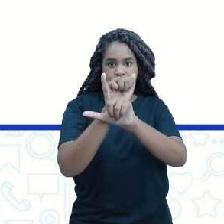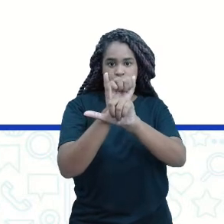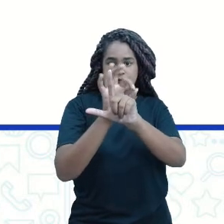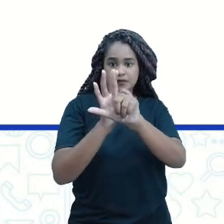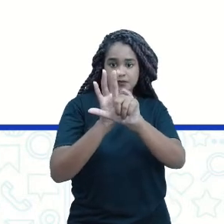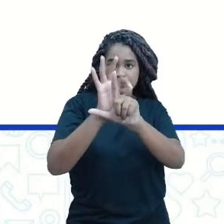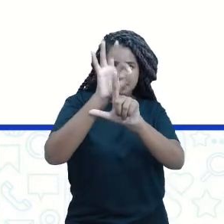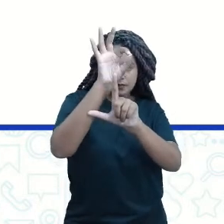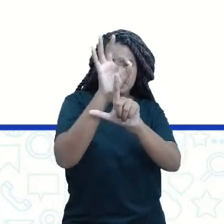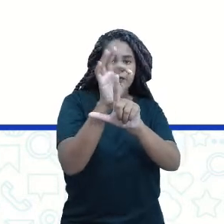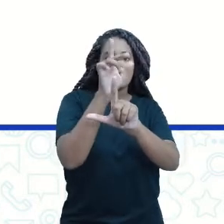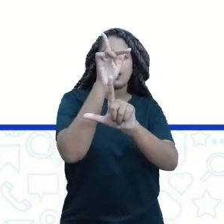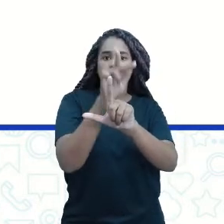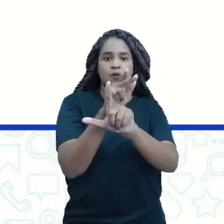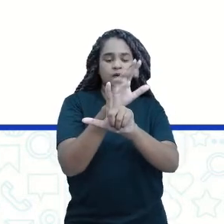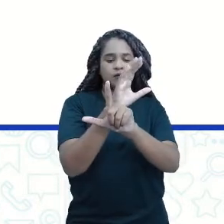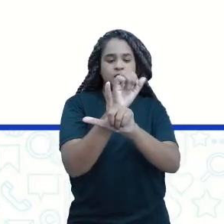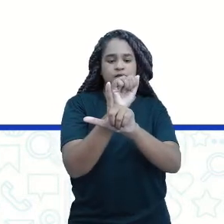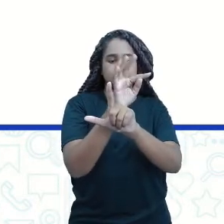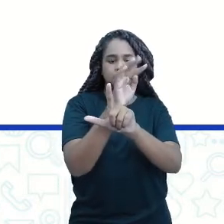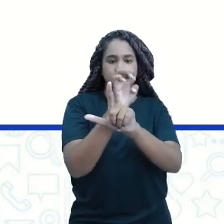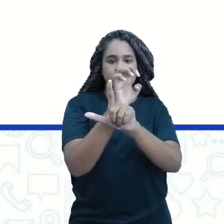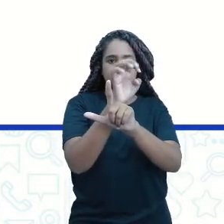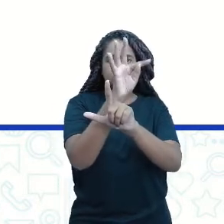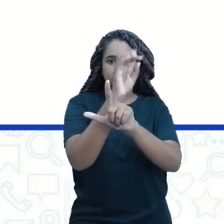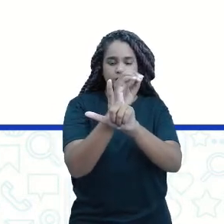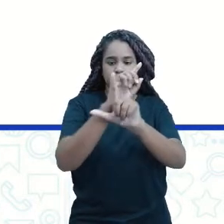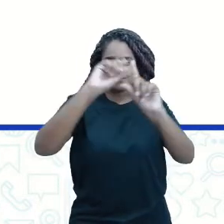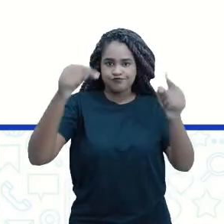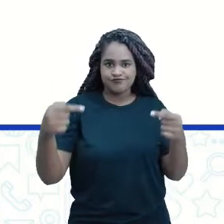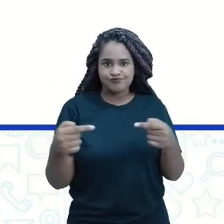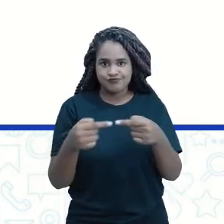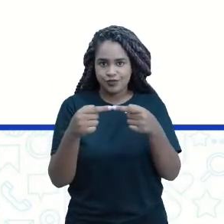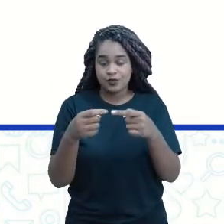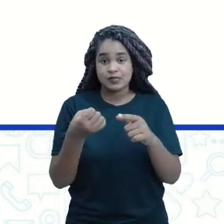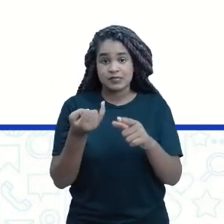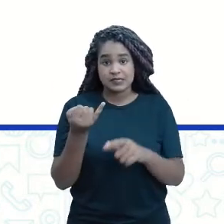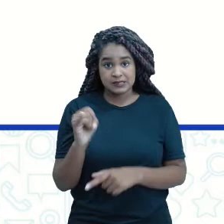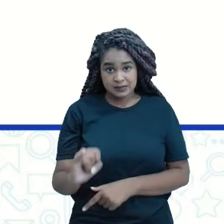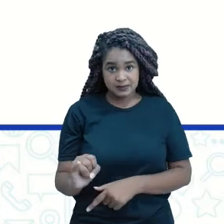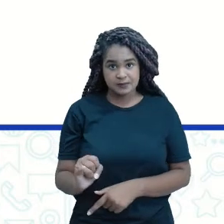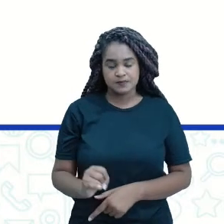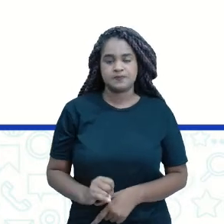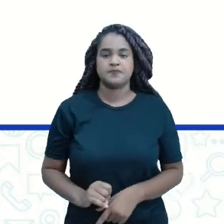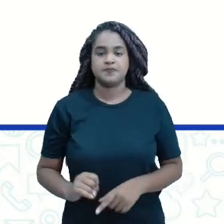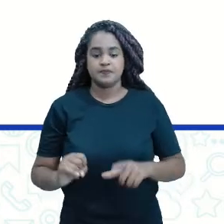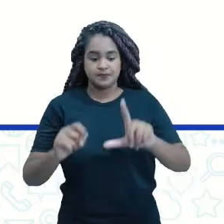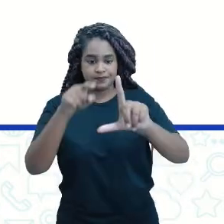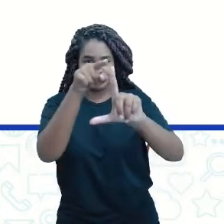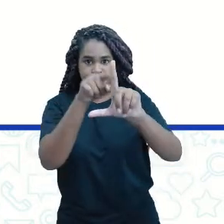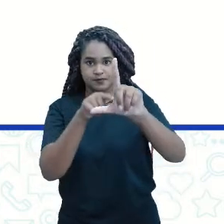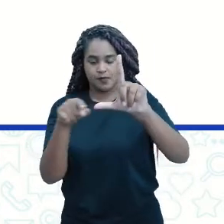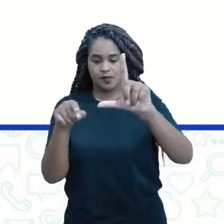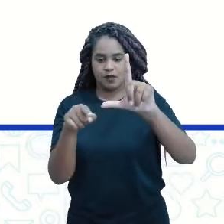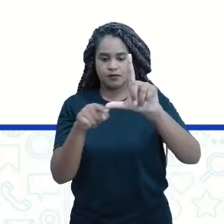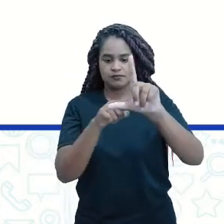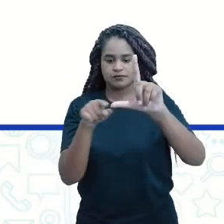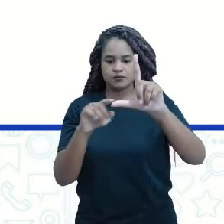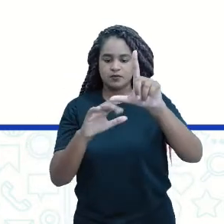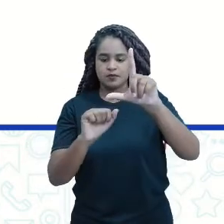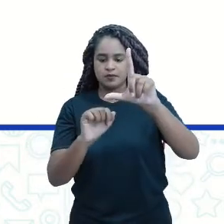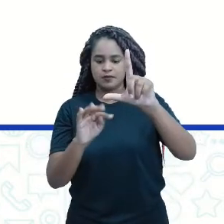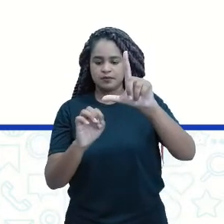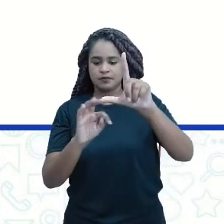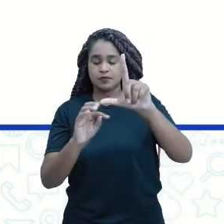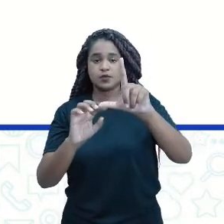de percepção. Se o nosso triângulo estiver apoiado na horizontal, né, estiver apoiado na nossa base em um dos